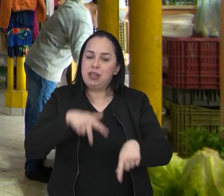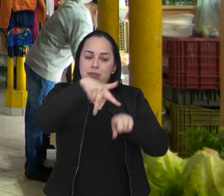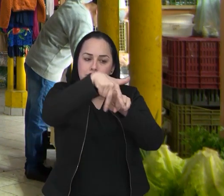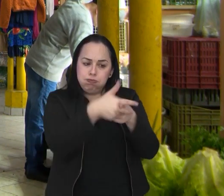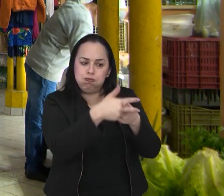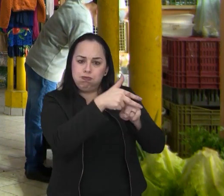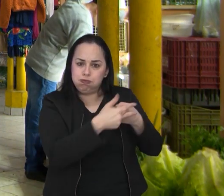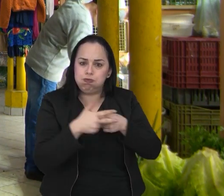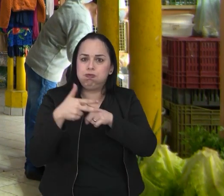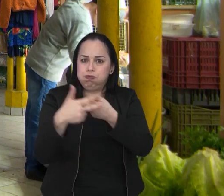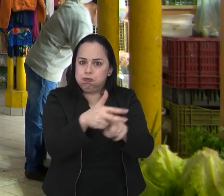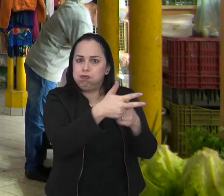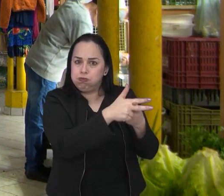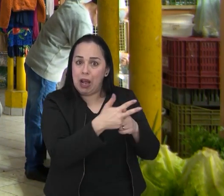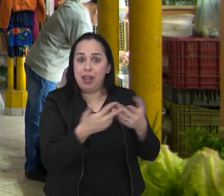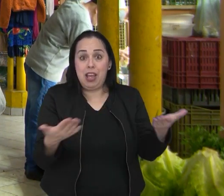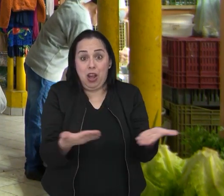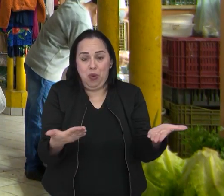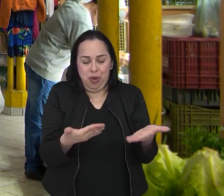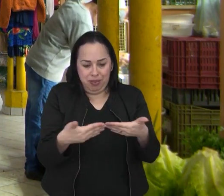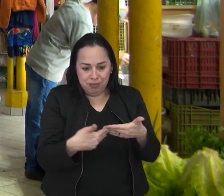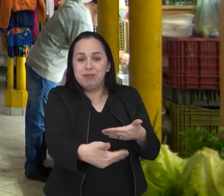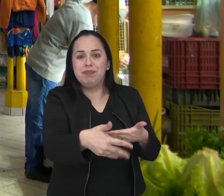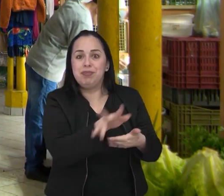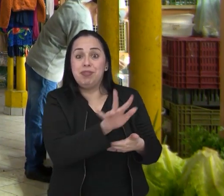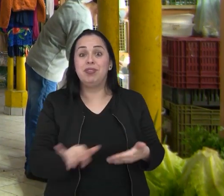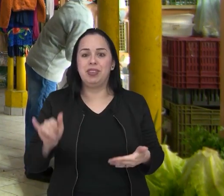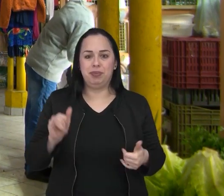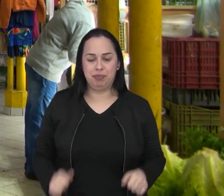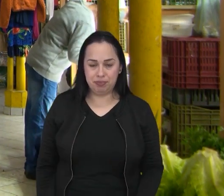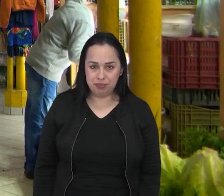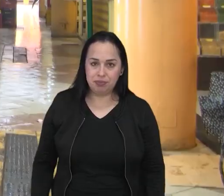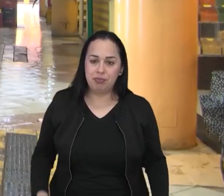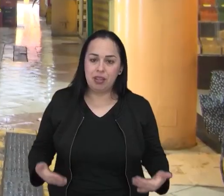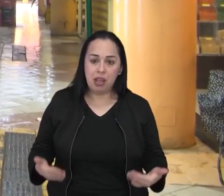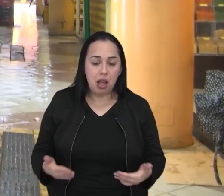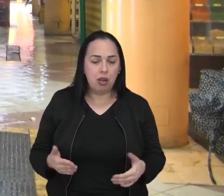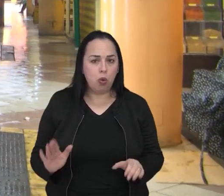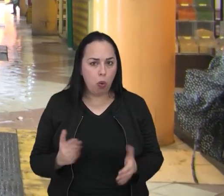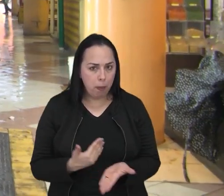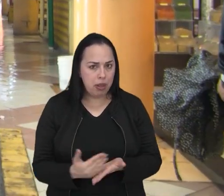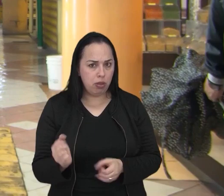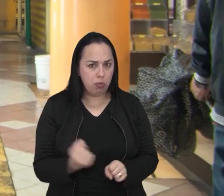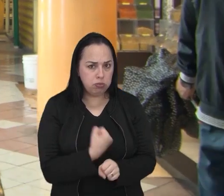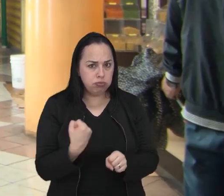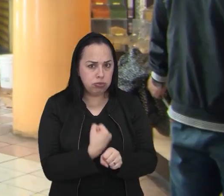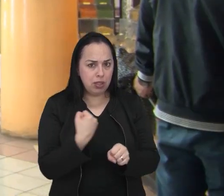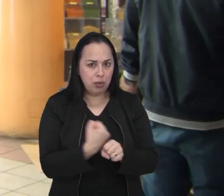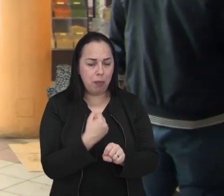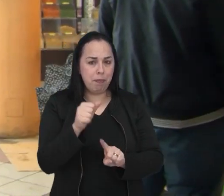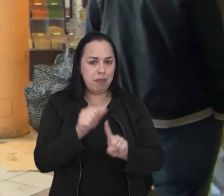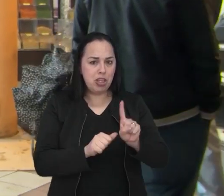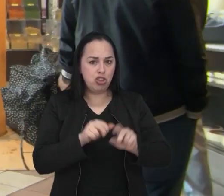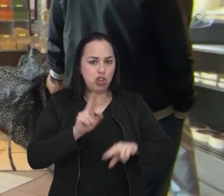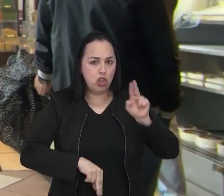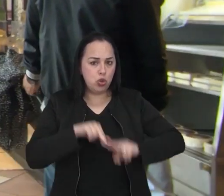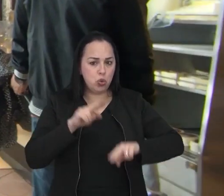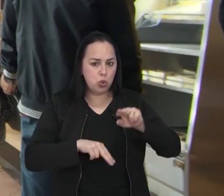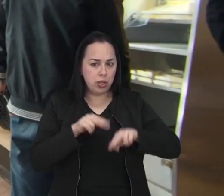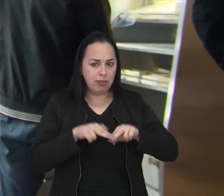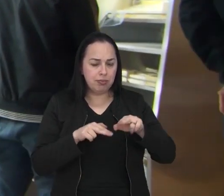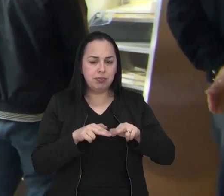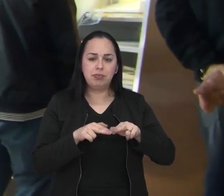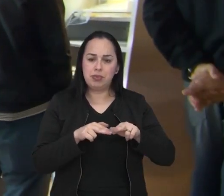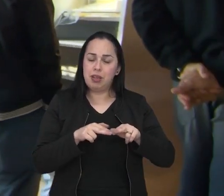demandas de melhorias que devem ser atendidas na reforma do Mercado Municipal. As obras iniciadas no começo do mês de